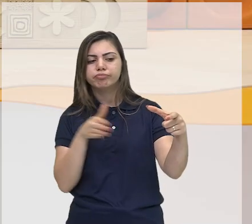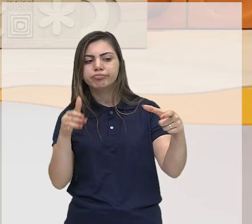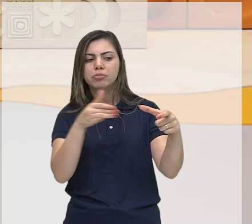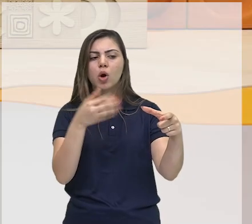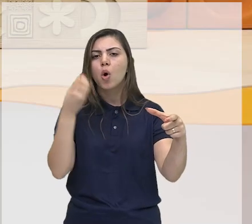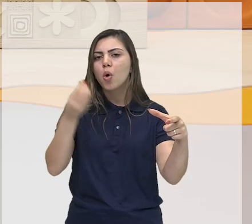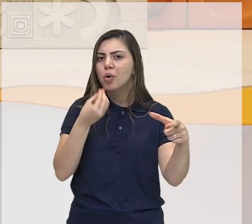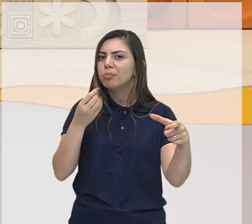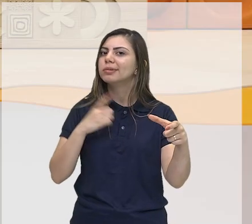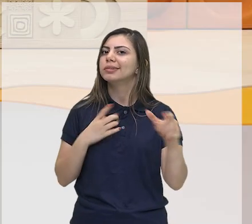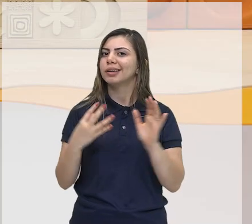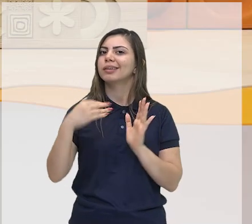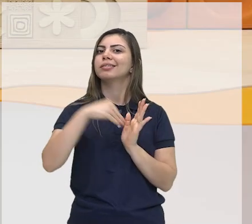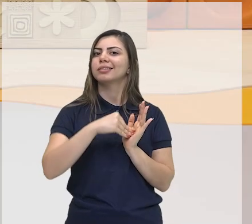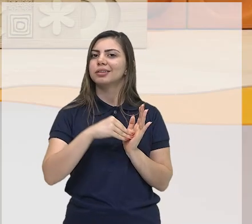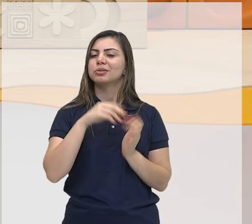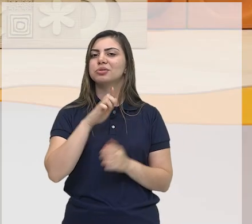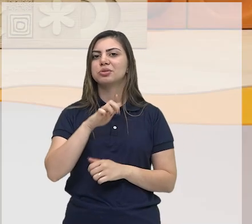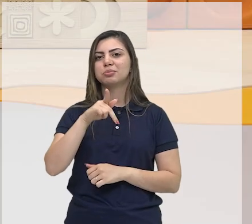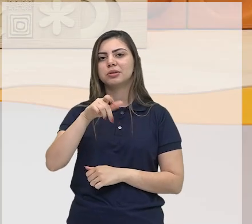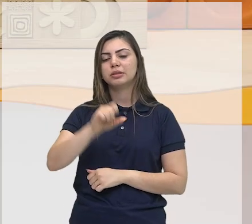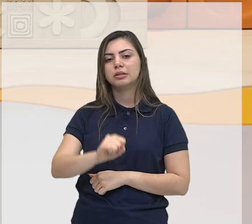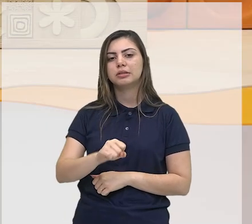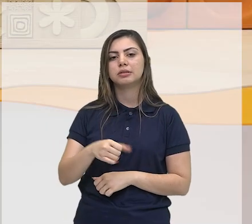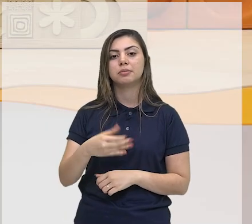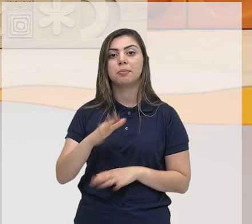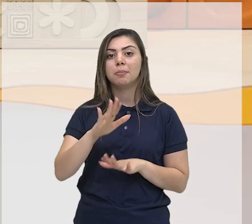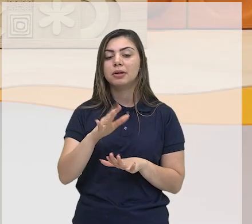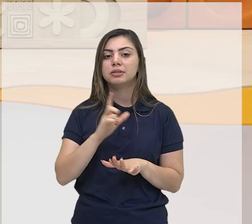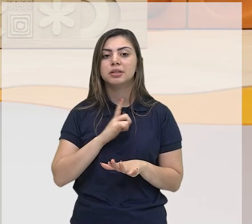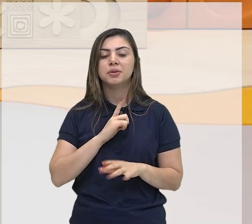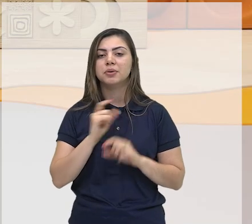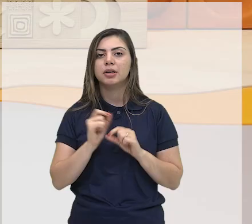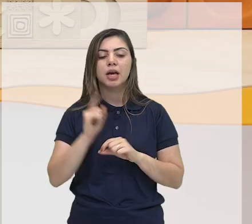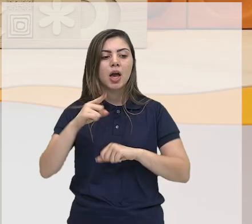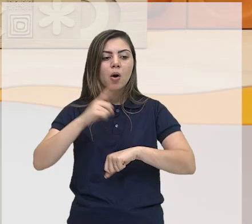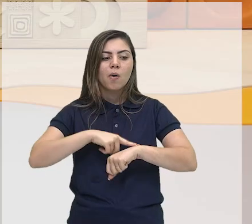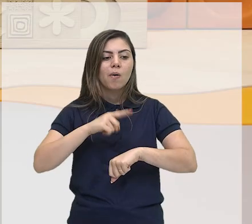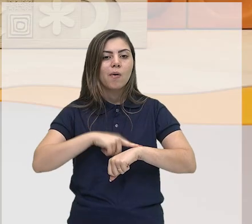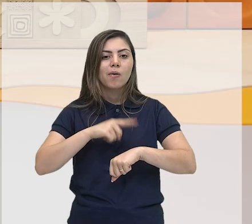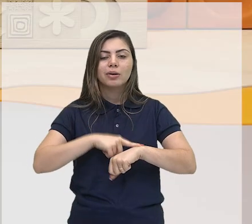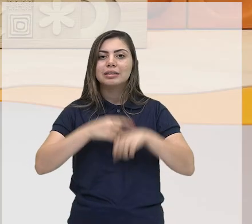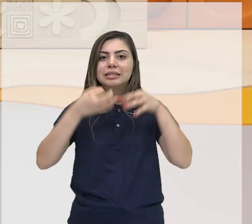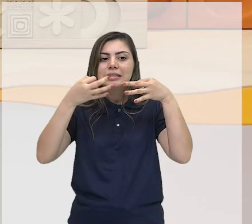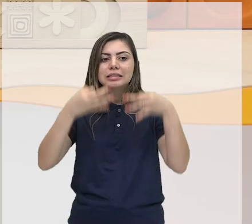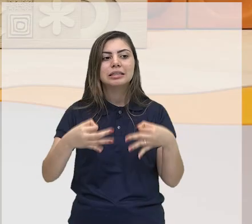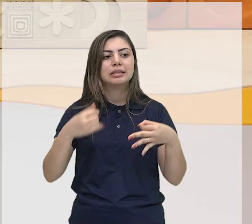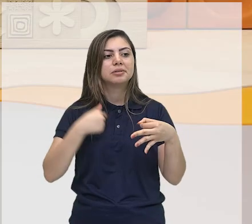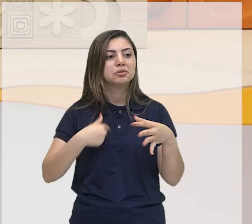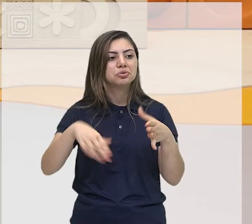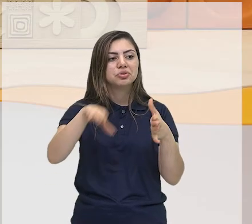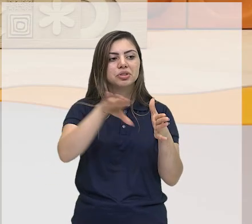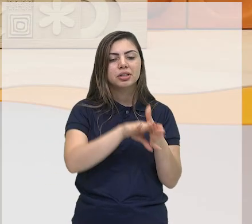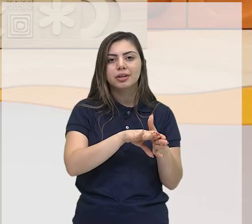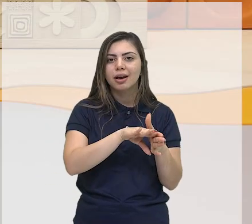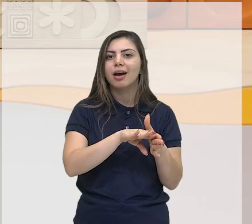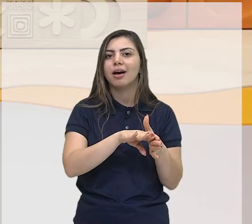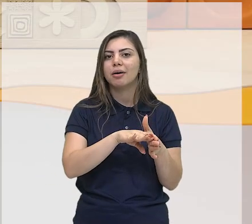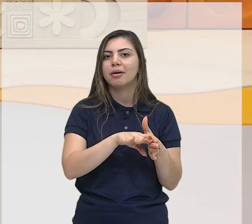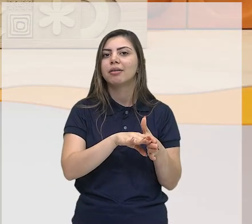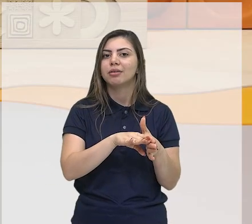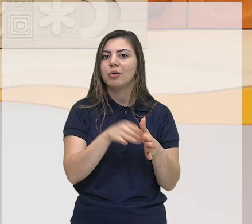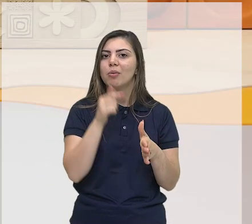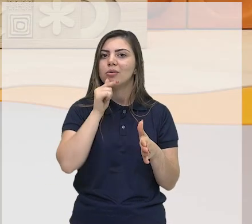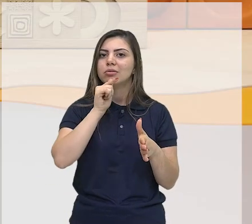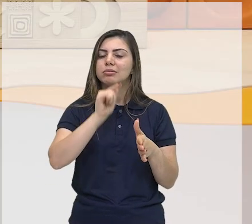eu quero ir, por exemplo, ele me dá com bastante precisão o tempo estimado que eu vou levar, por